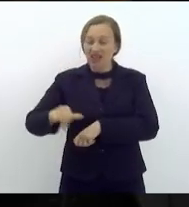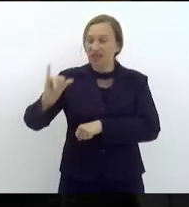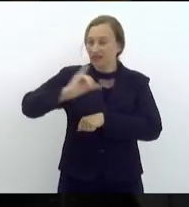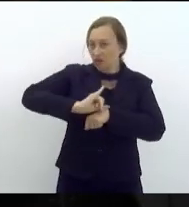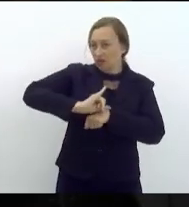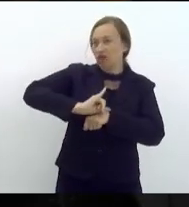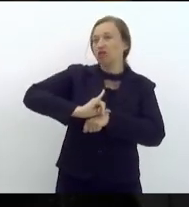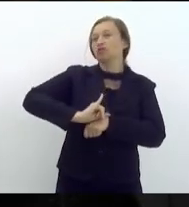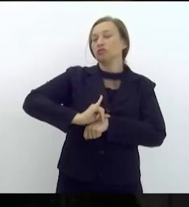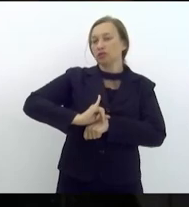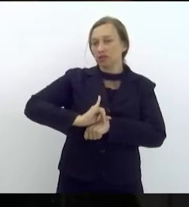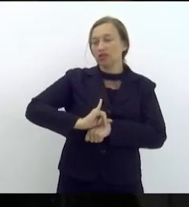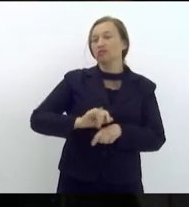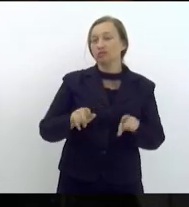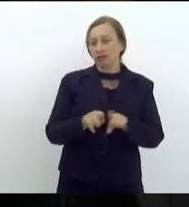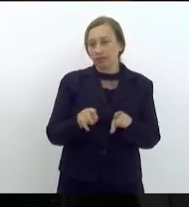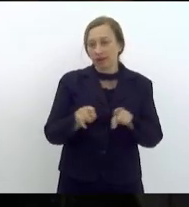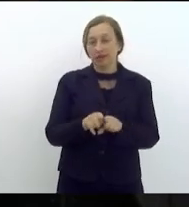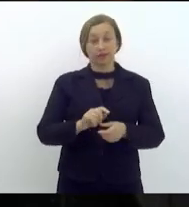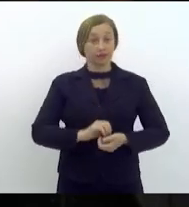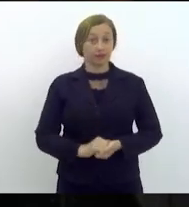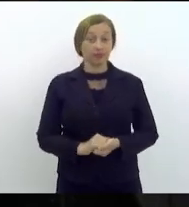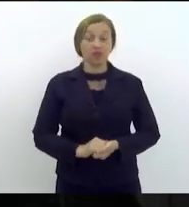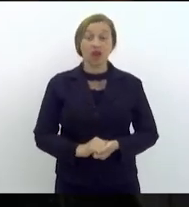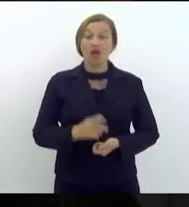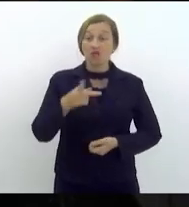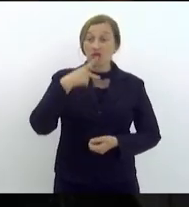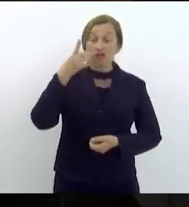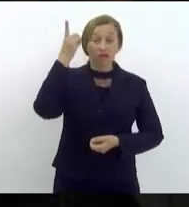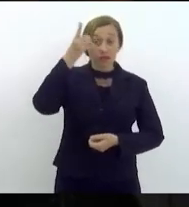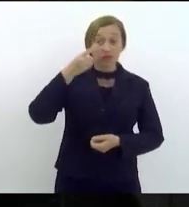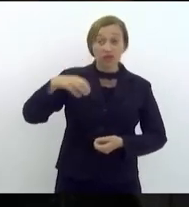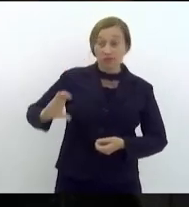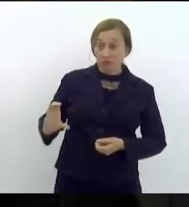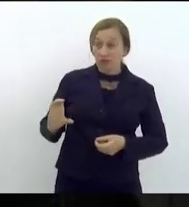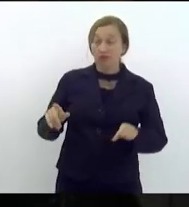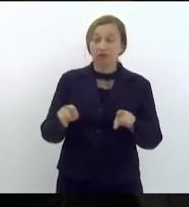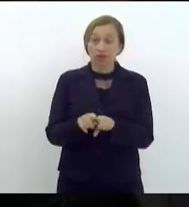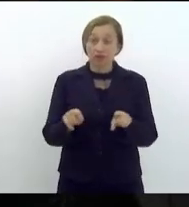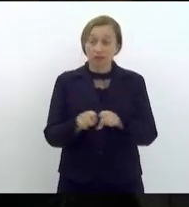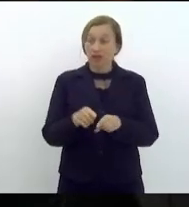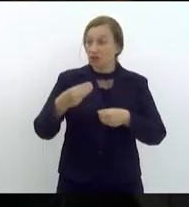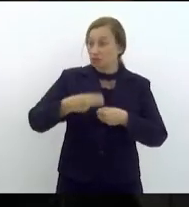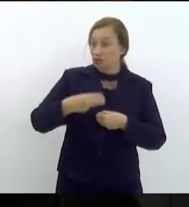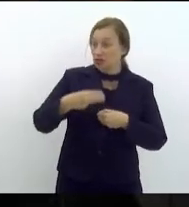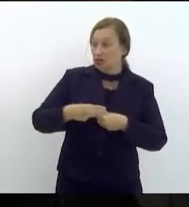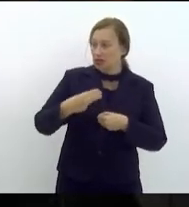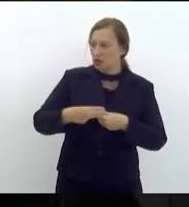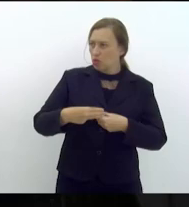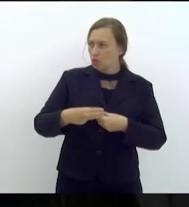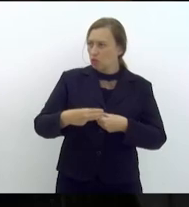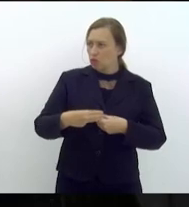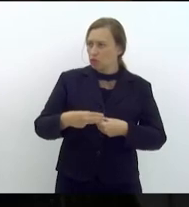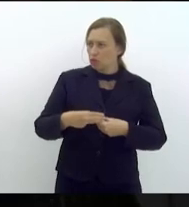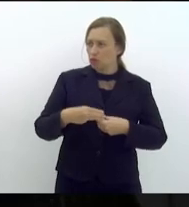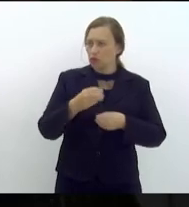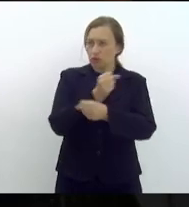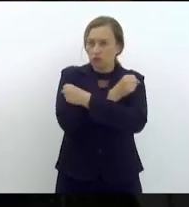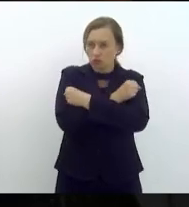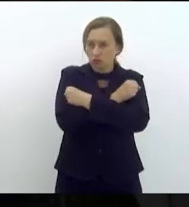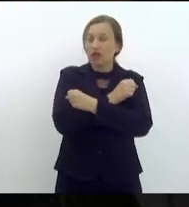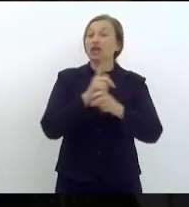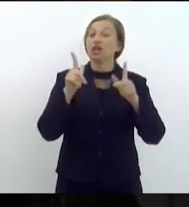Redonda diz o deputado Carlos alumínio também o município de Búzios tem o mesmo